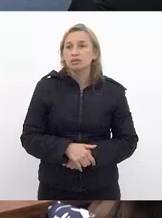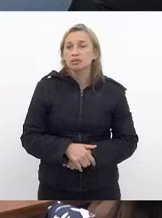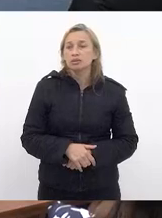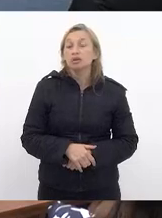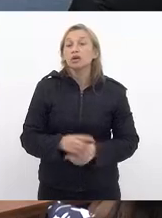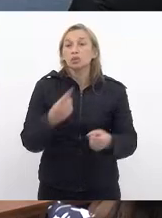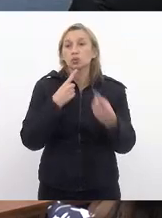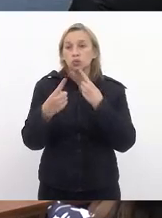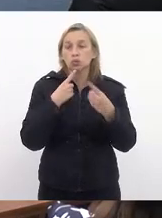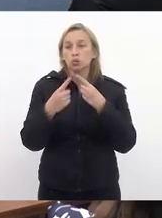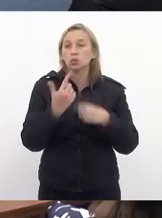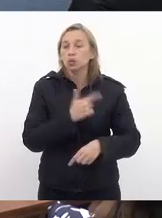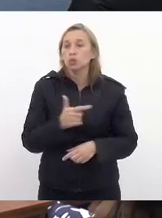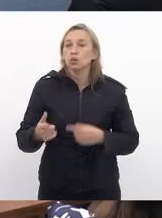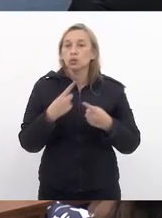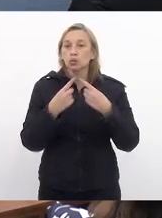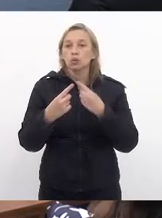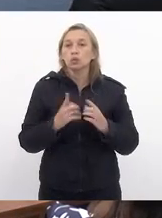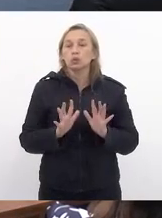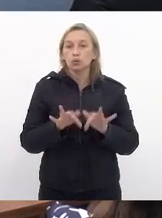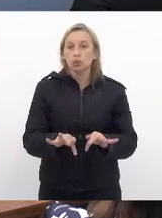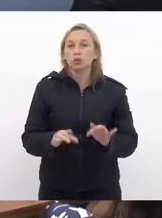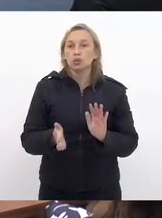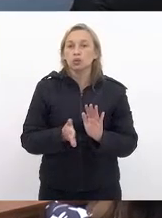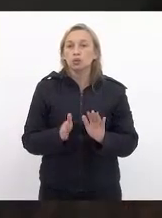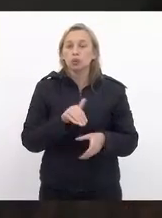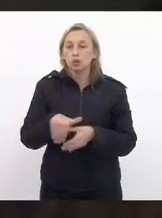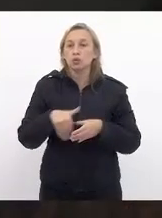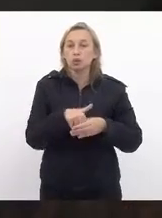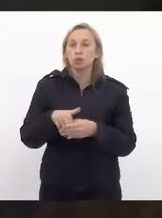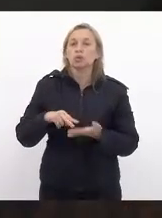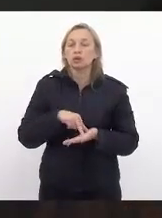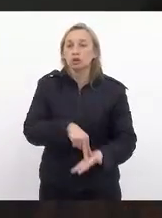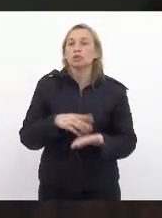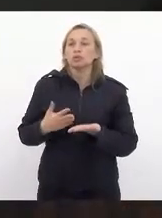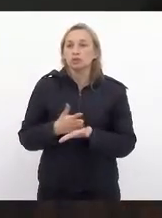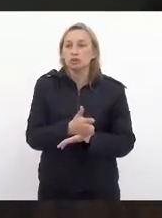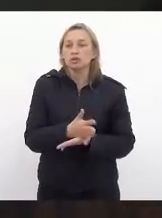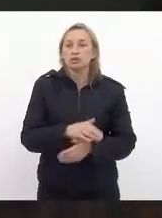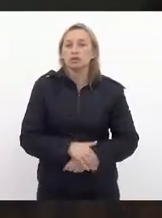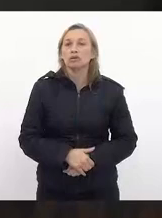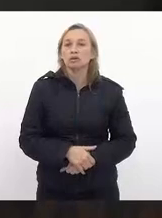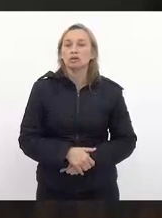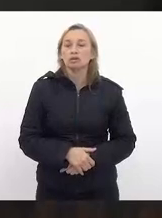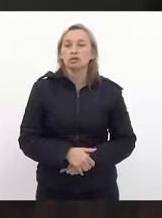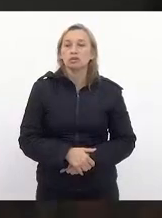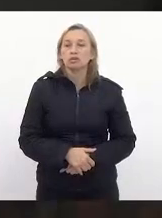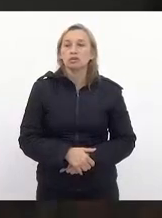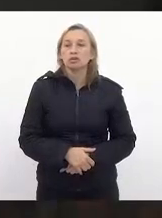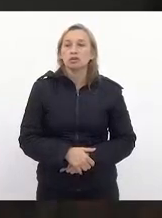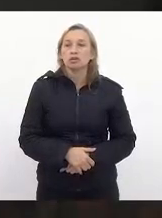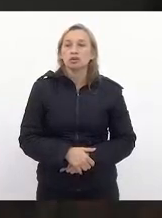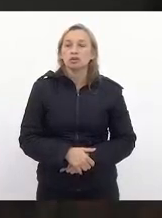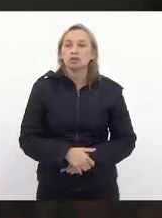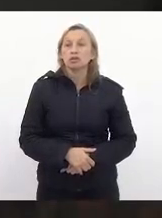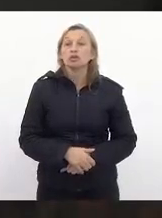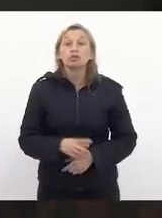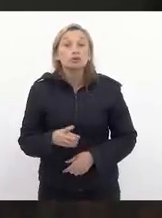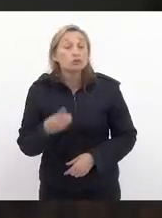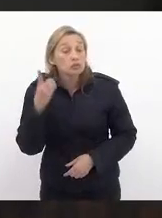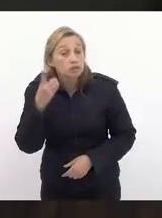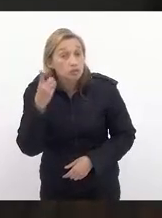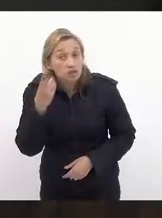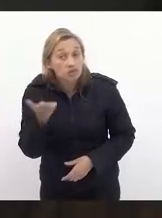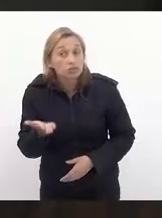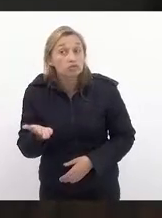em discussão 90 que aquele discutir encerrar a discussão e votação seus que aprovando eles Como estão aprovada vai à promulgação pois não